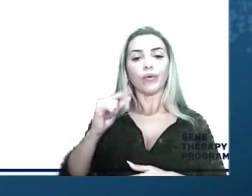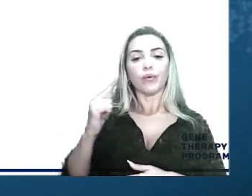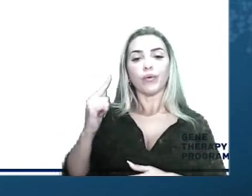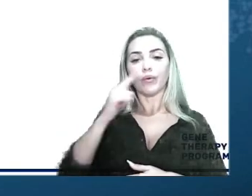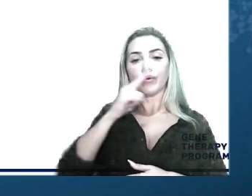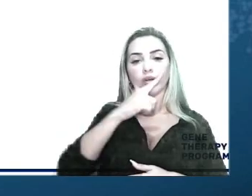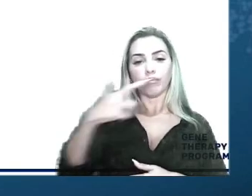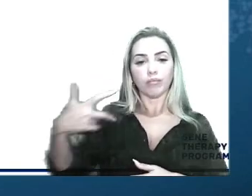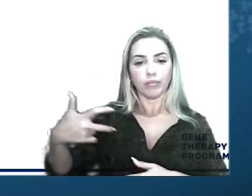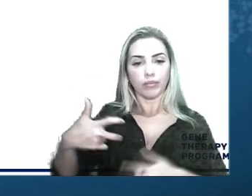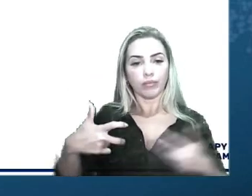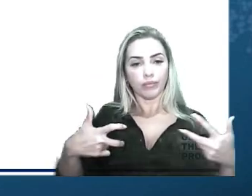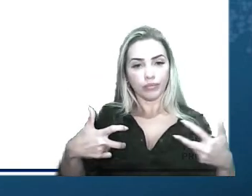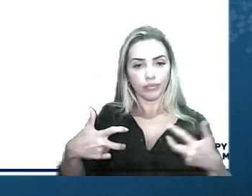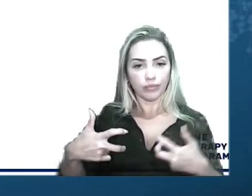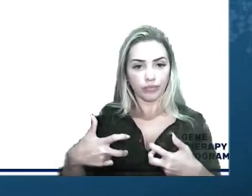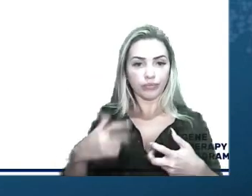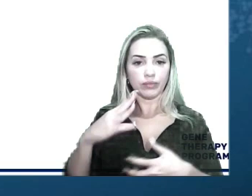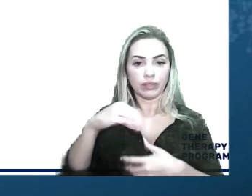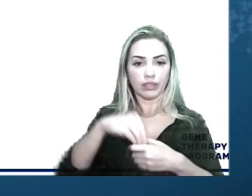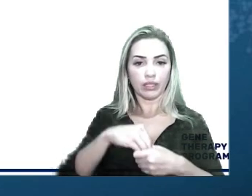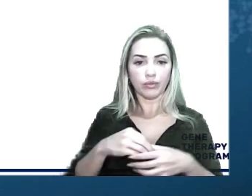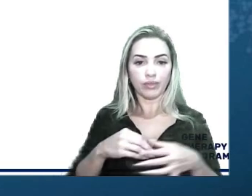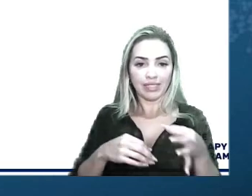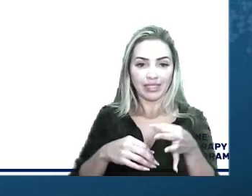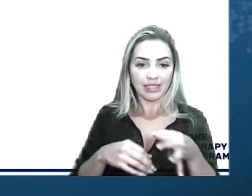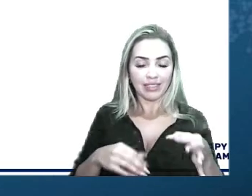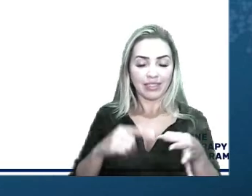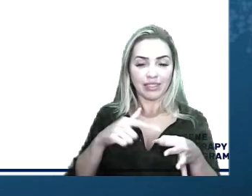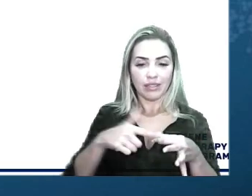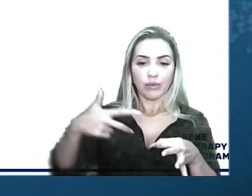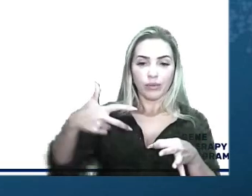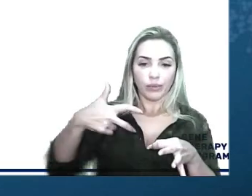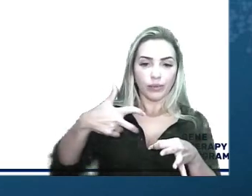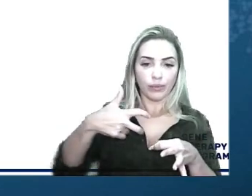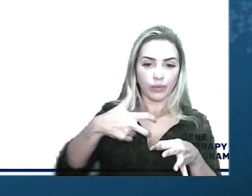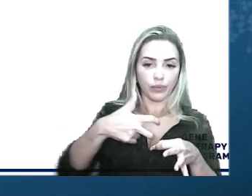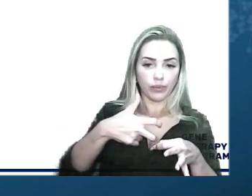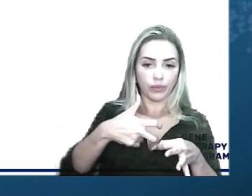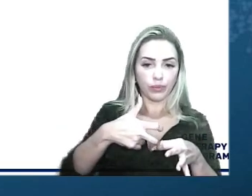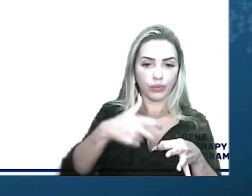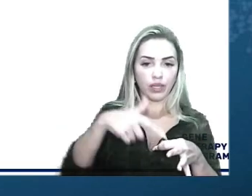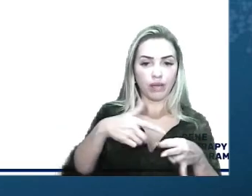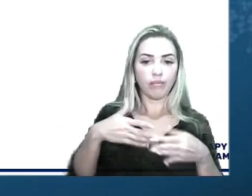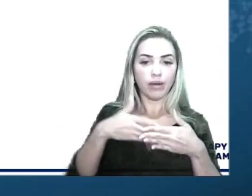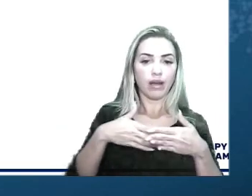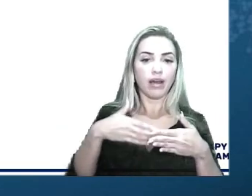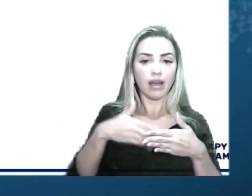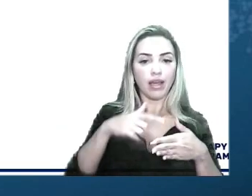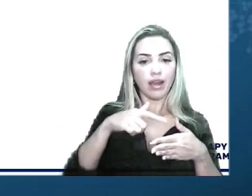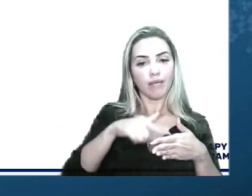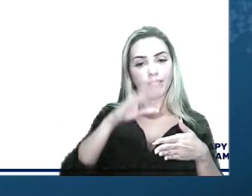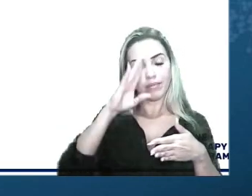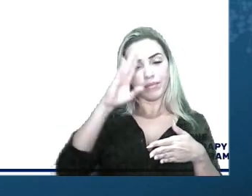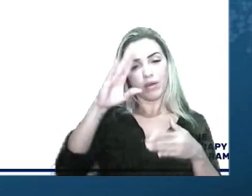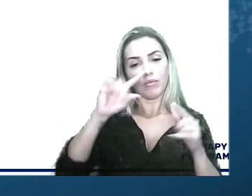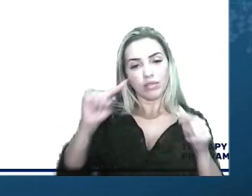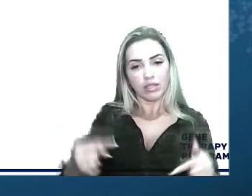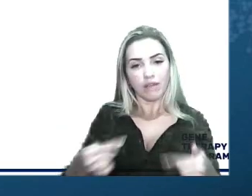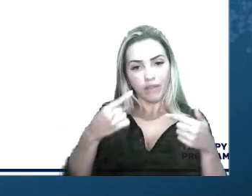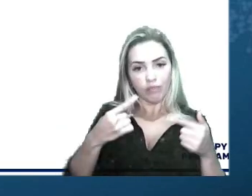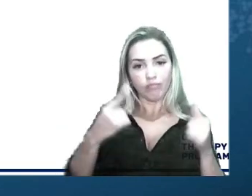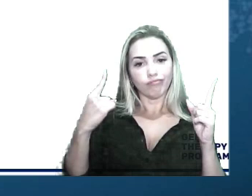injetar dentro de uma célula, e considerando essa barreira, esse é um desafio